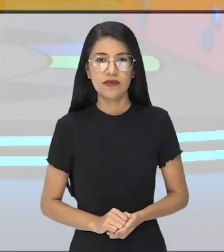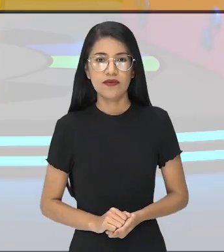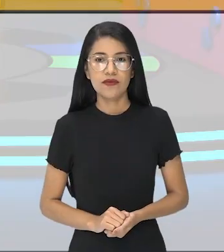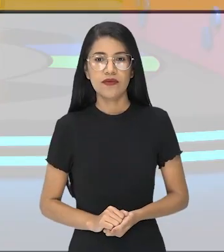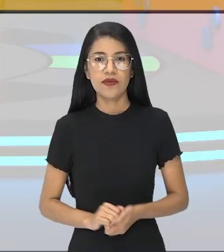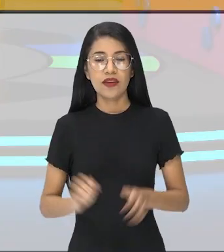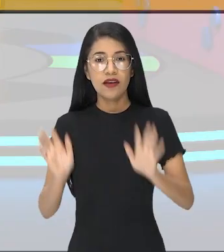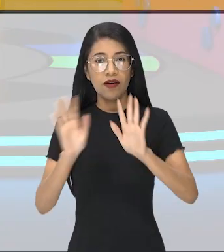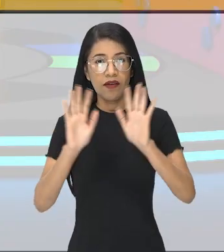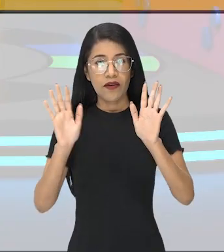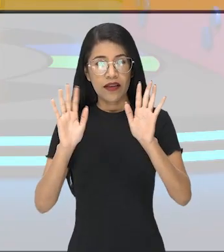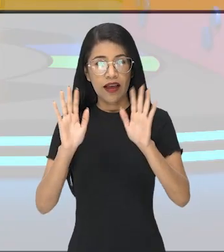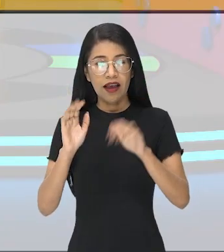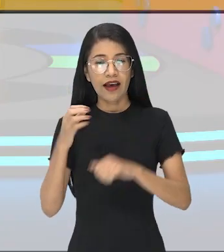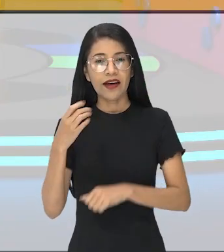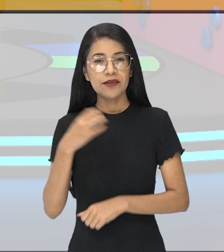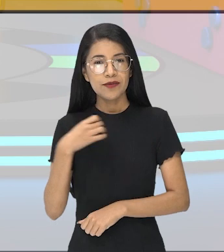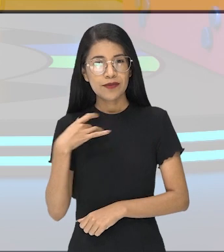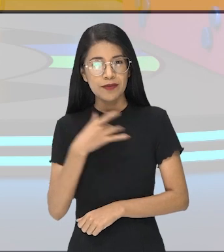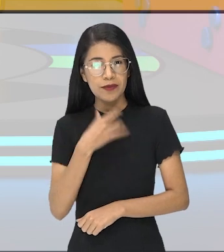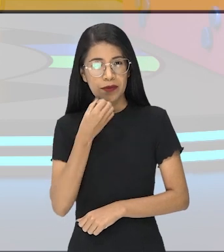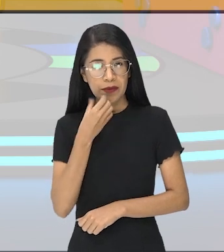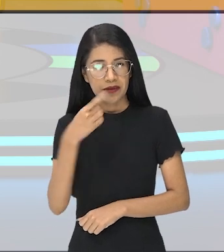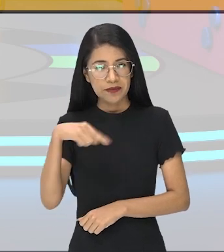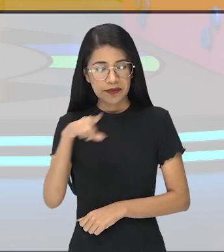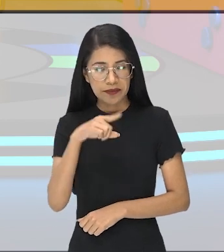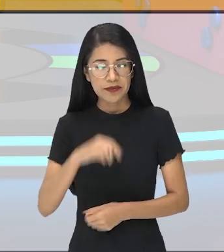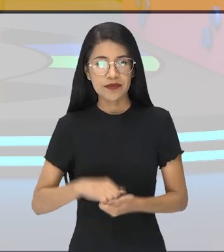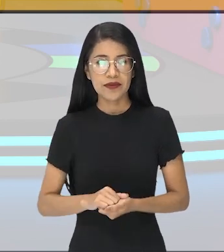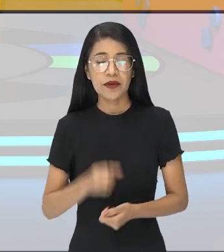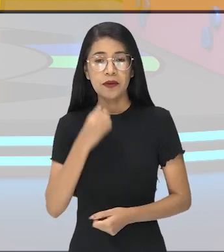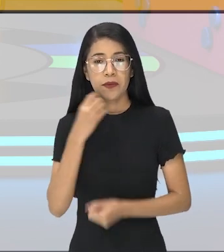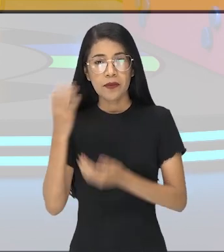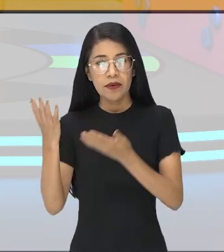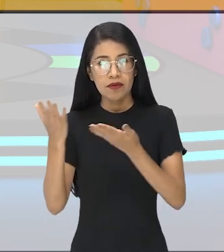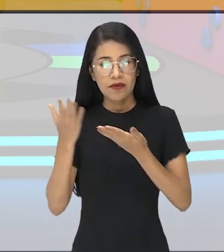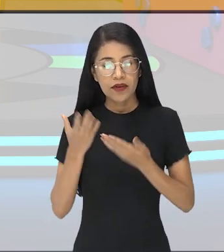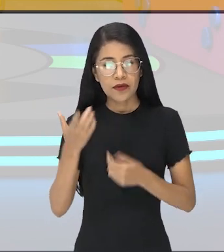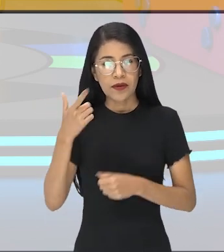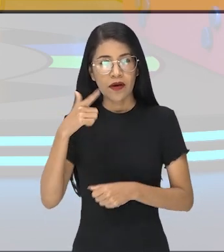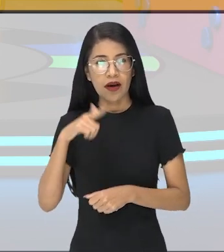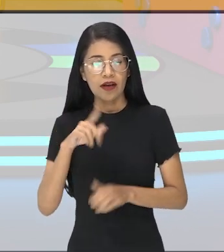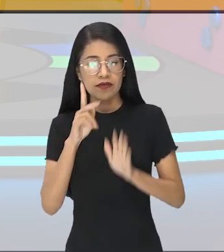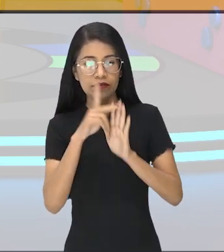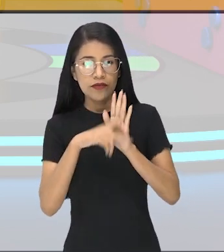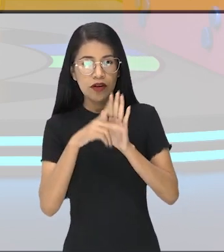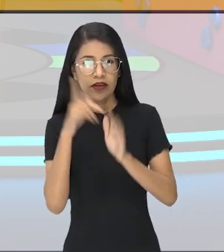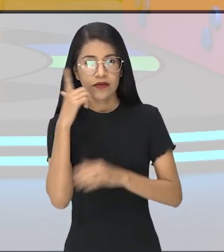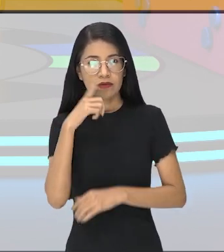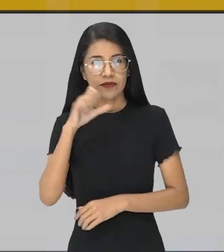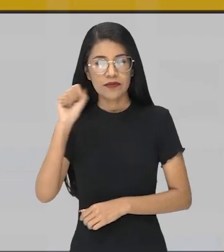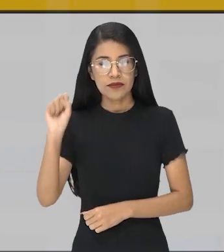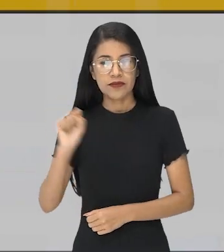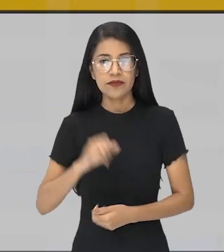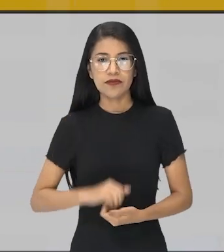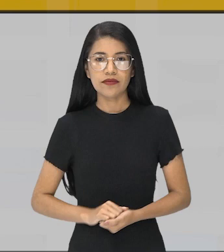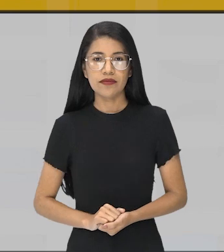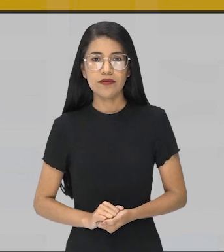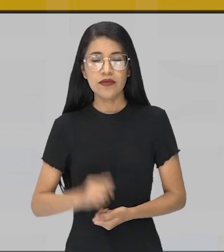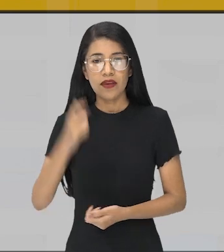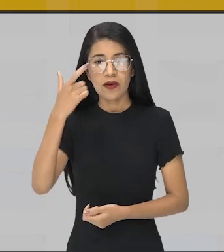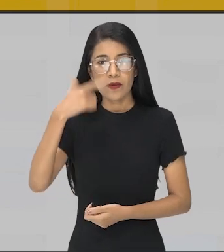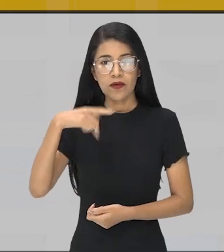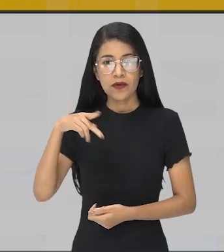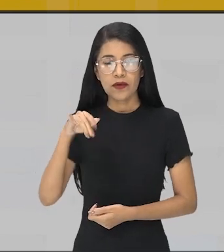Olá pessoal, tudo bem com vocês? Sejam bem-vindos a mais uma aula do Projeto Conquistar. Eu sou